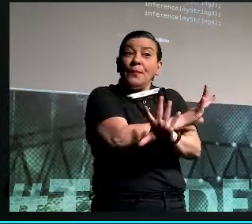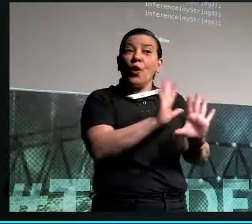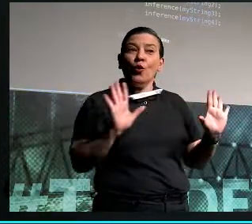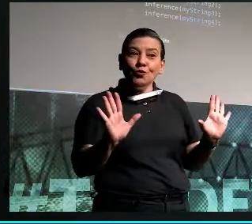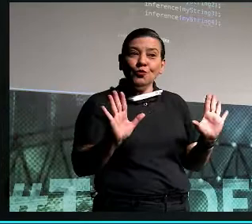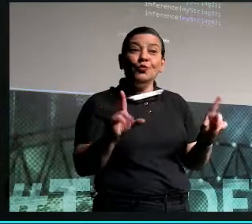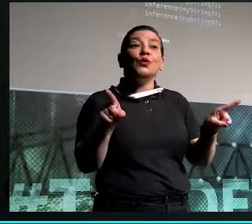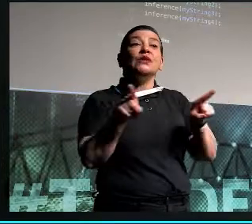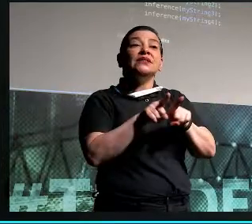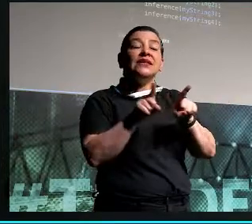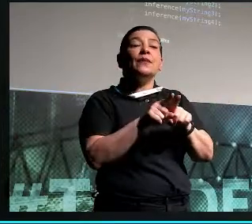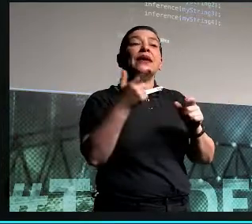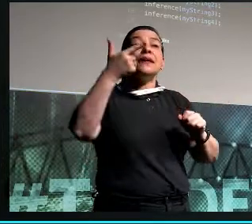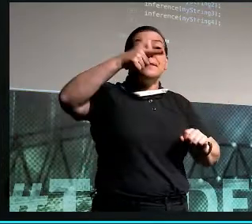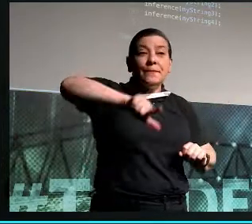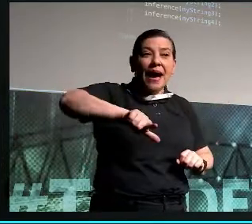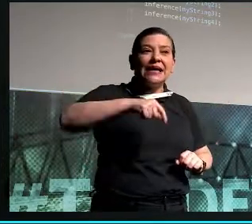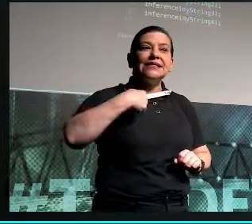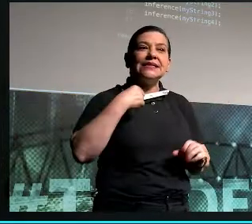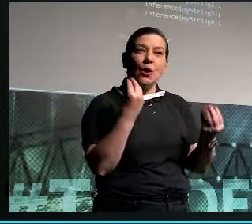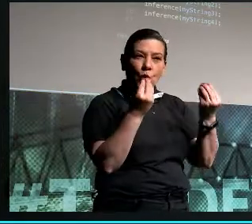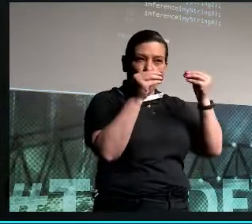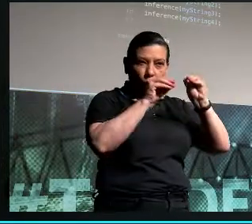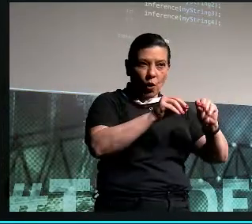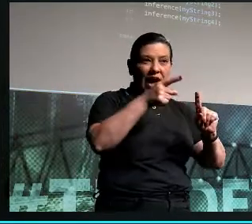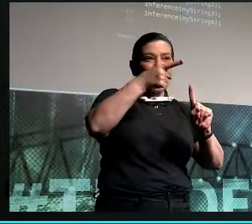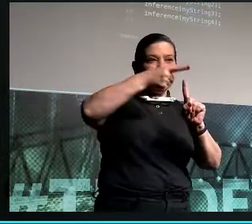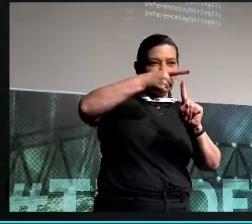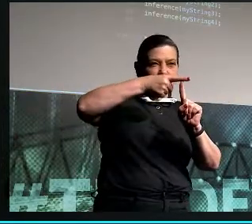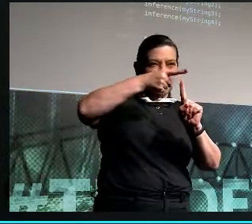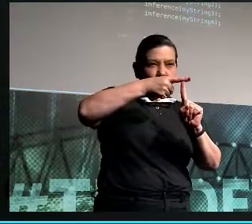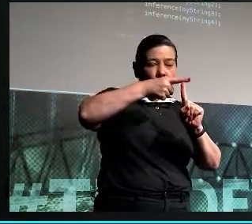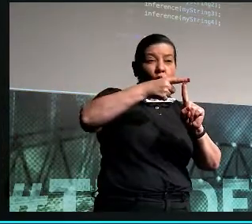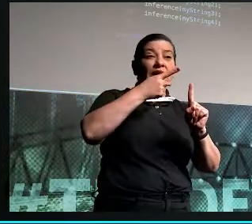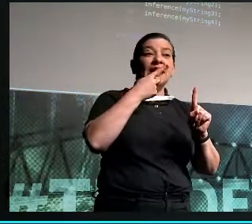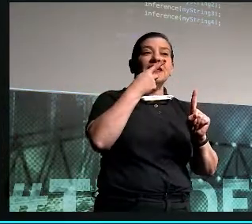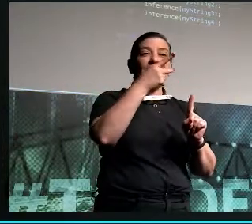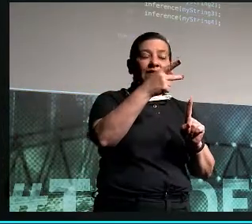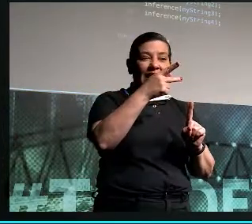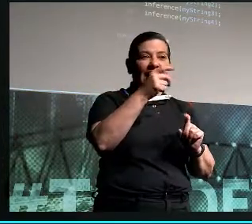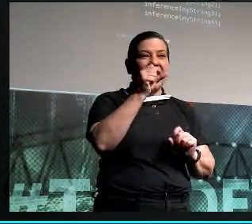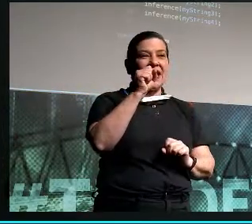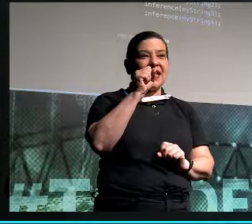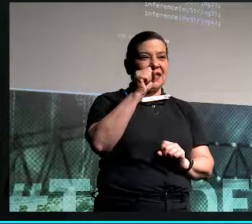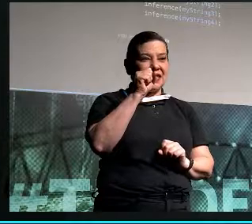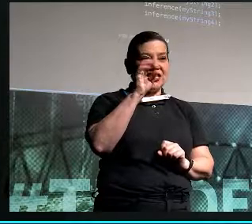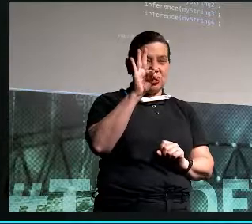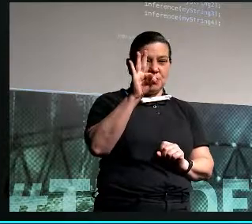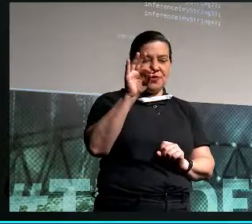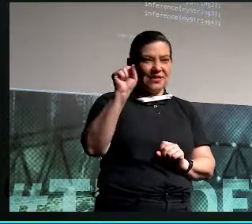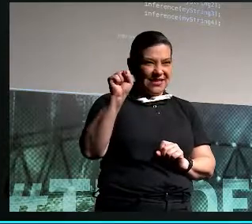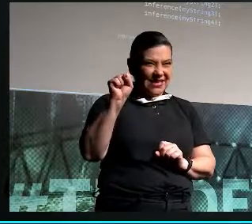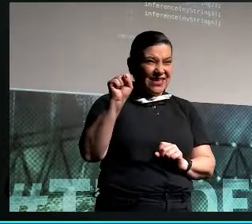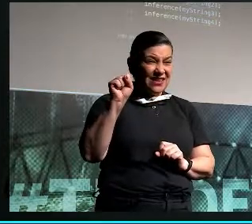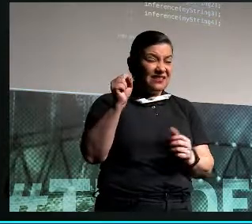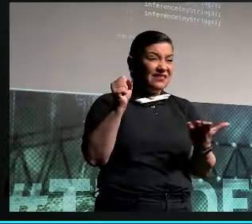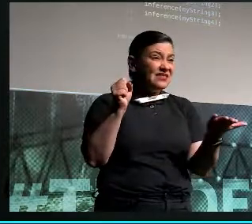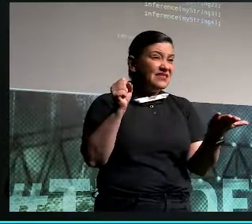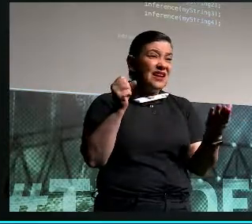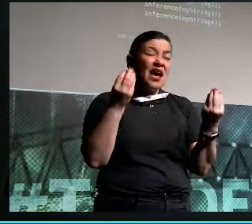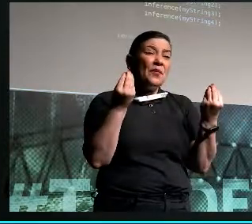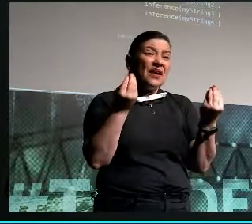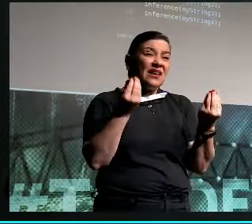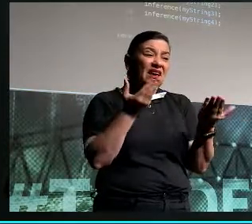forma, como se eu vier aqui e colocar no tipo const e declarar do tipo string desnecessariamente de novo, eu perdi